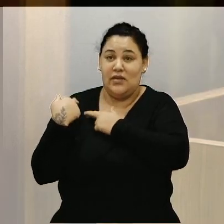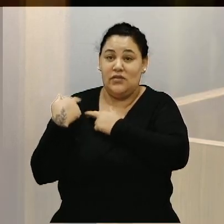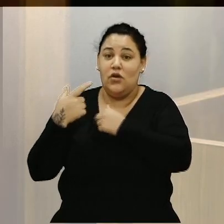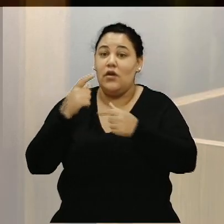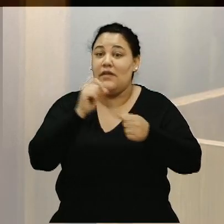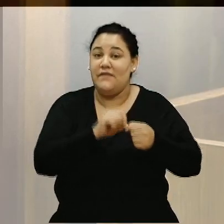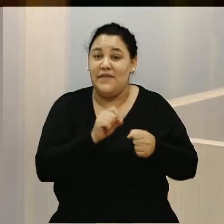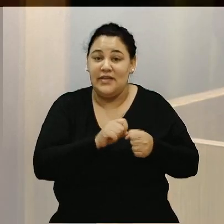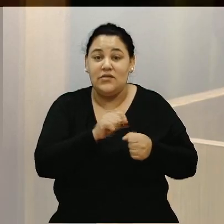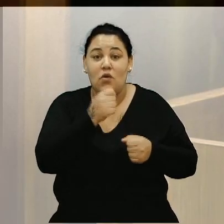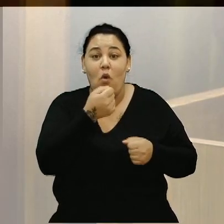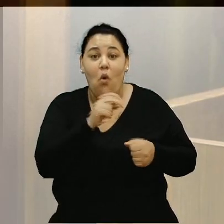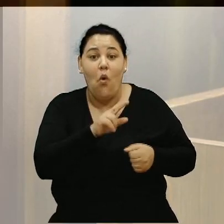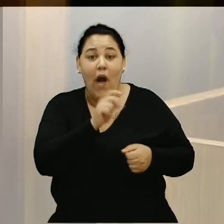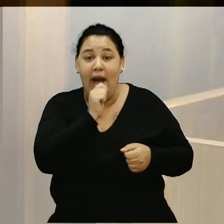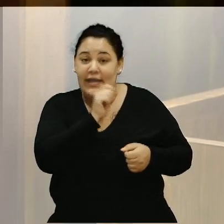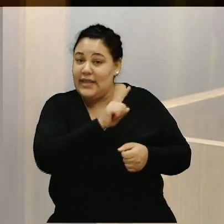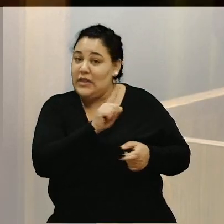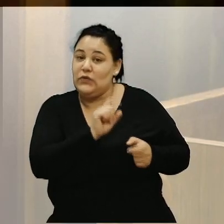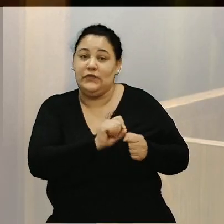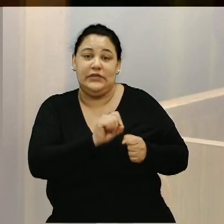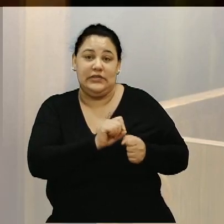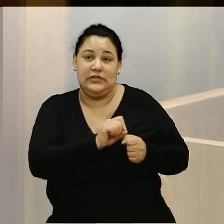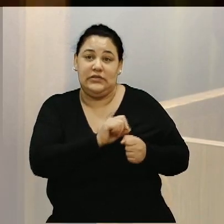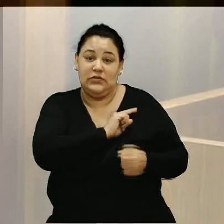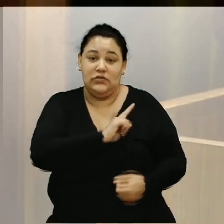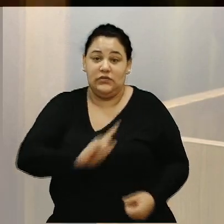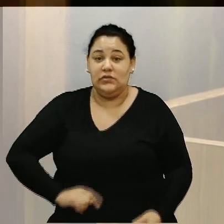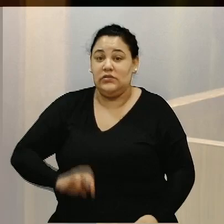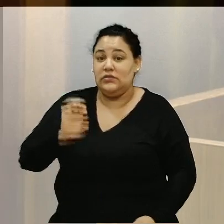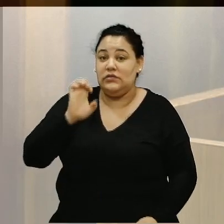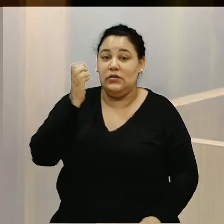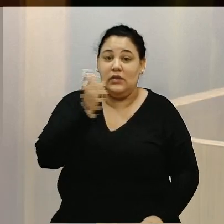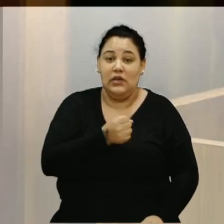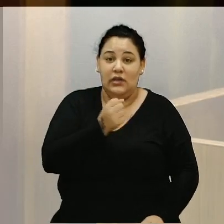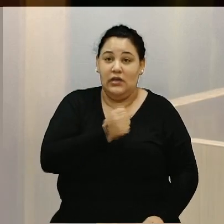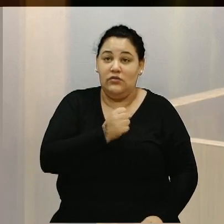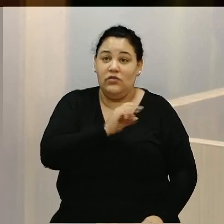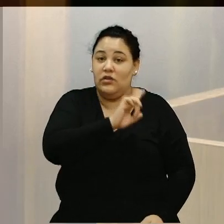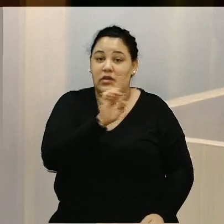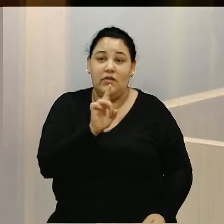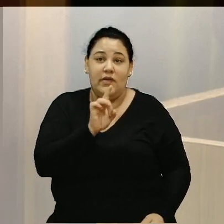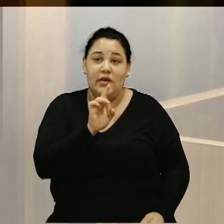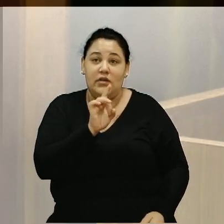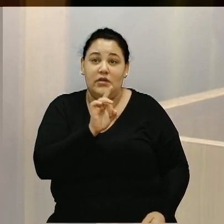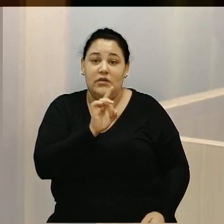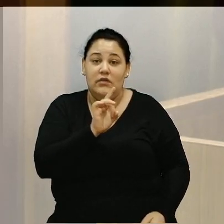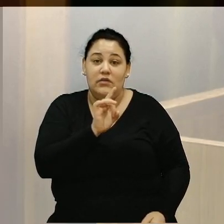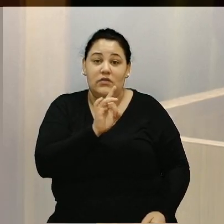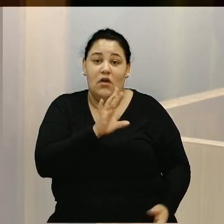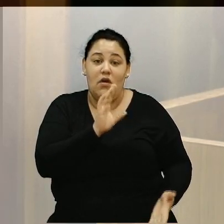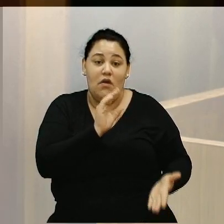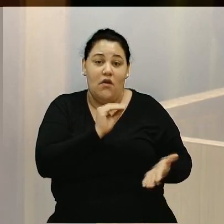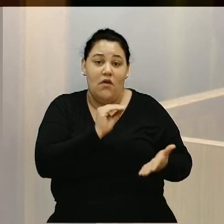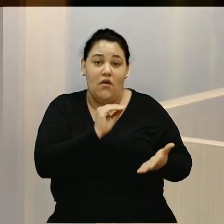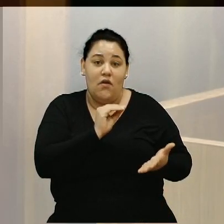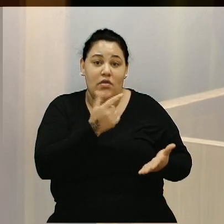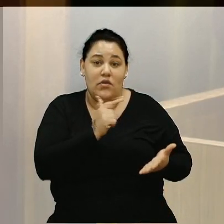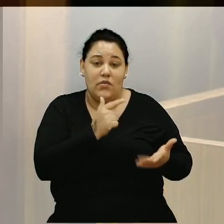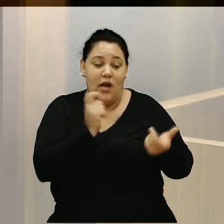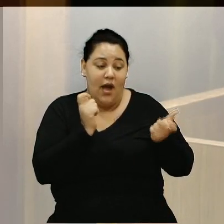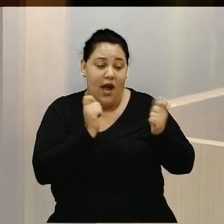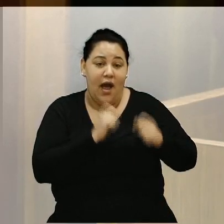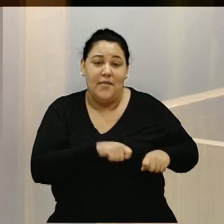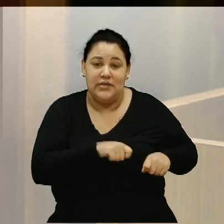que ele não fez. O governador Eduardo Leite não é só incompetente sobre a questão